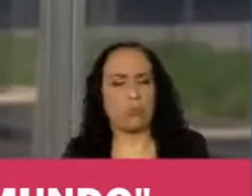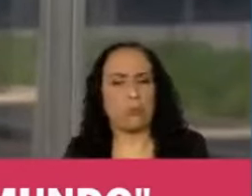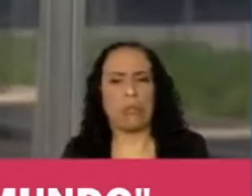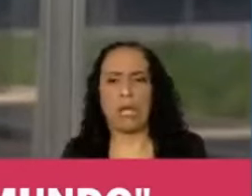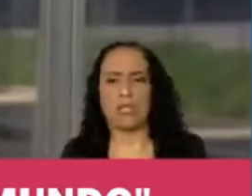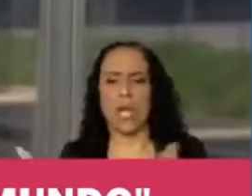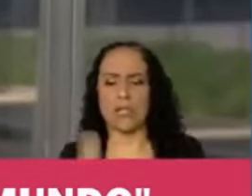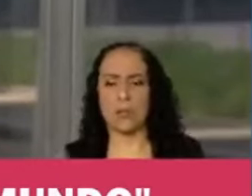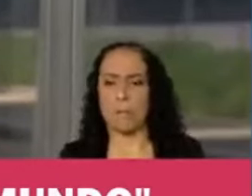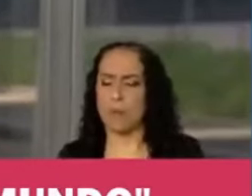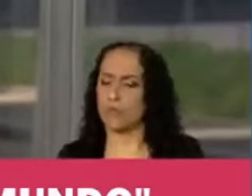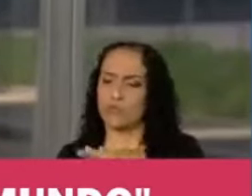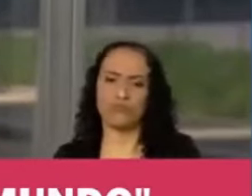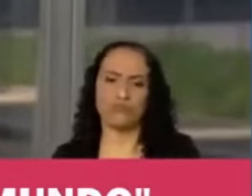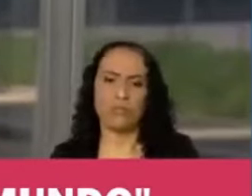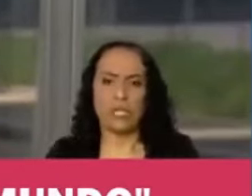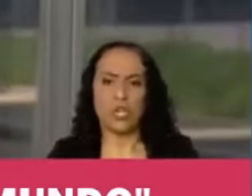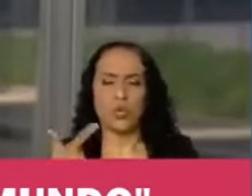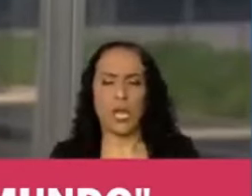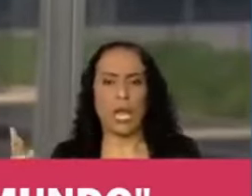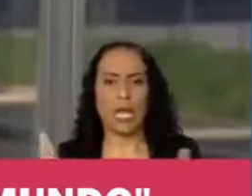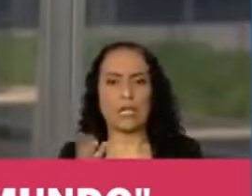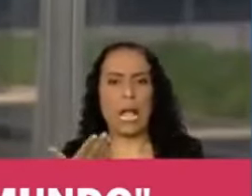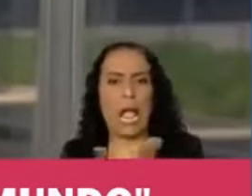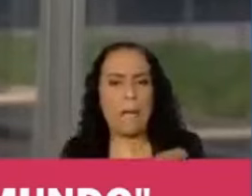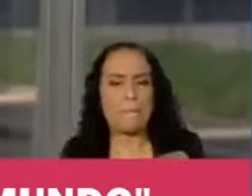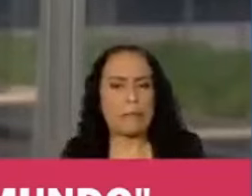institucional. Nós não temos aqui uma relação de